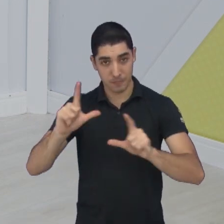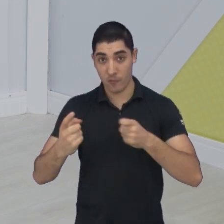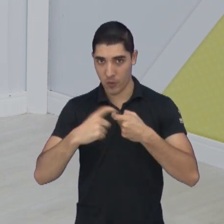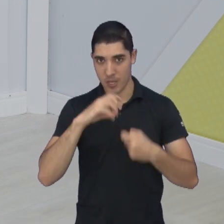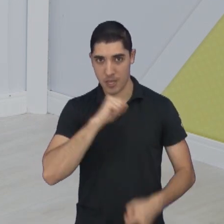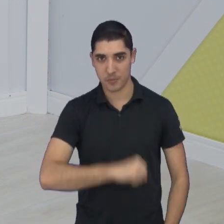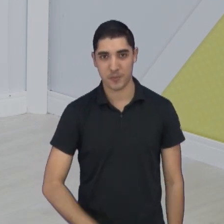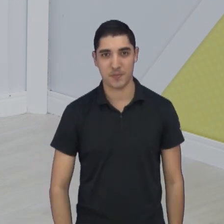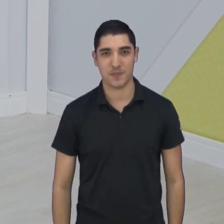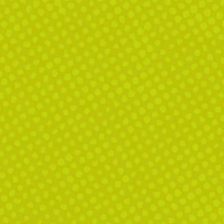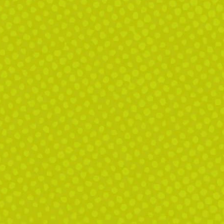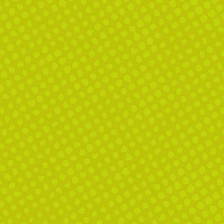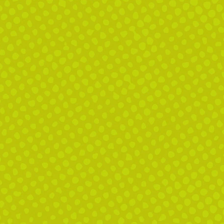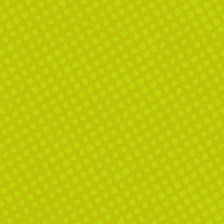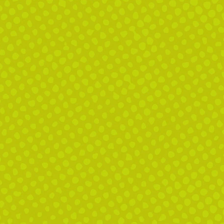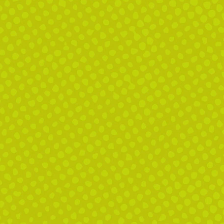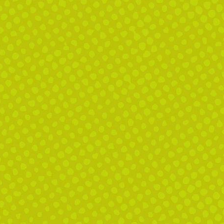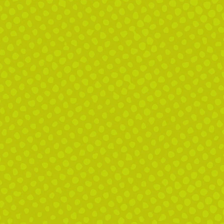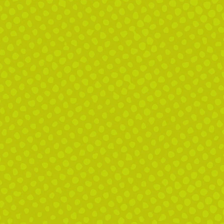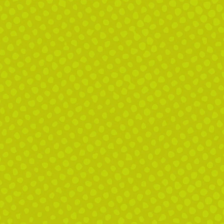já.